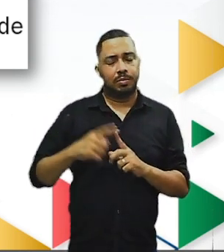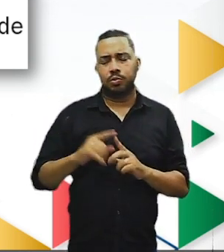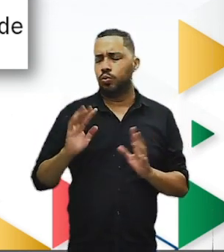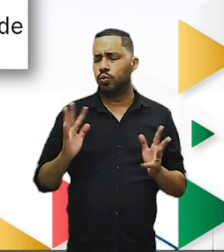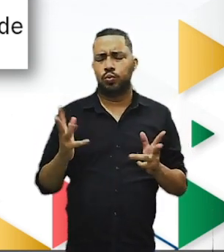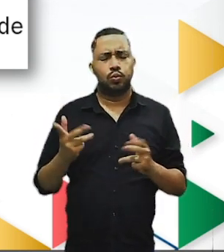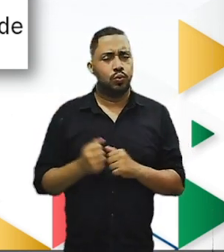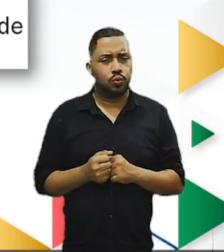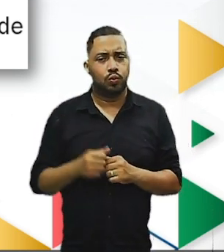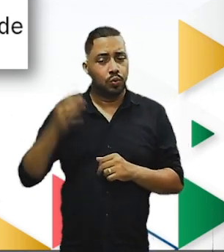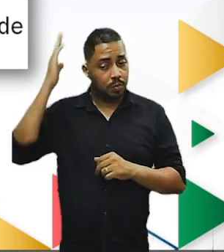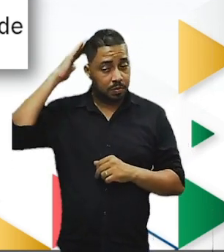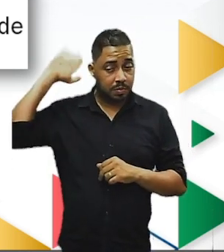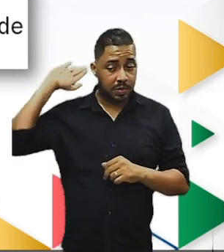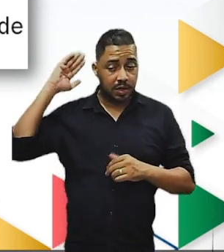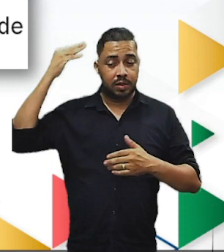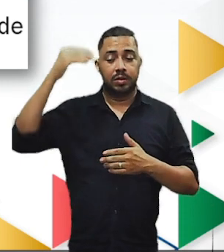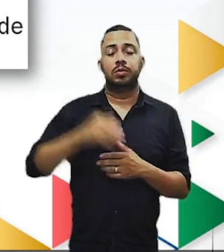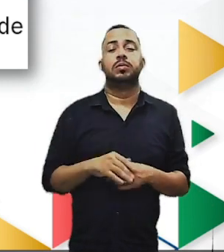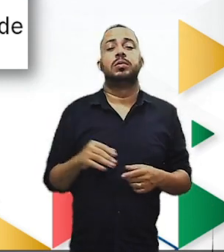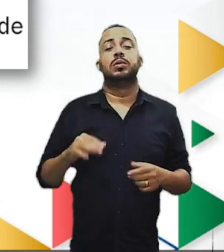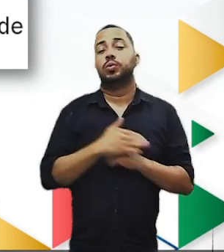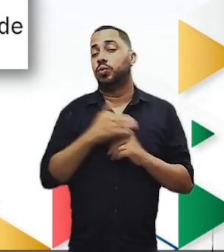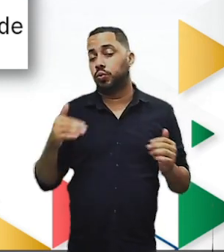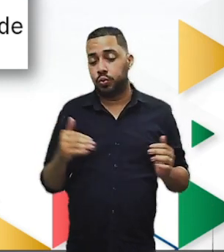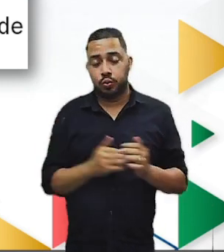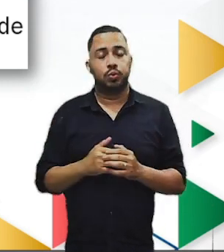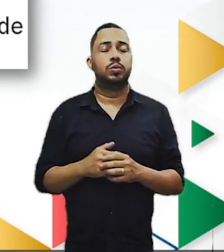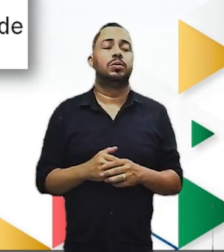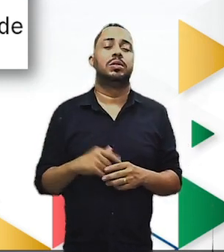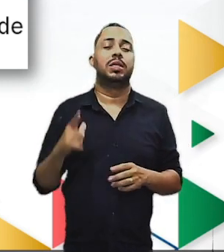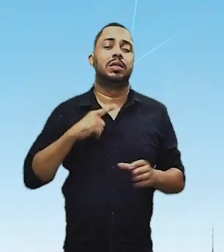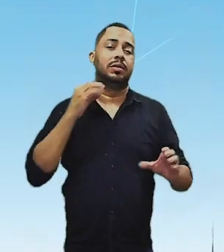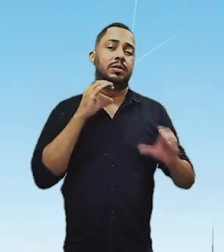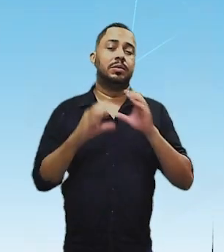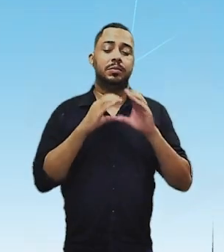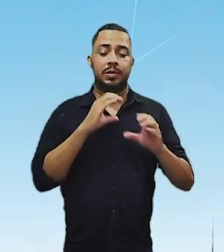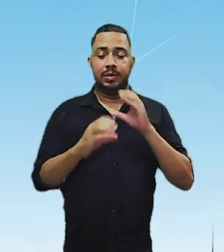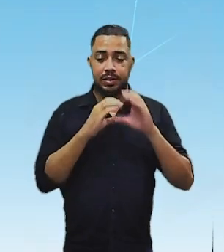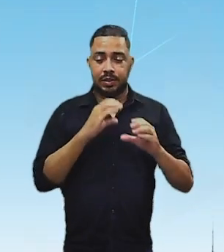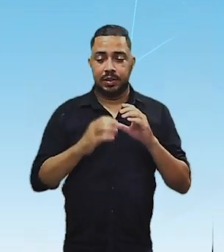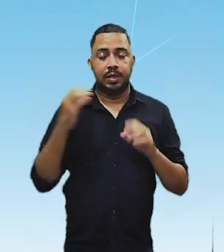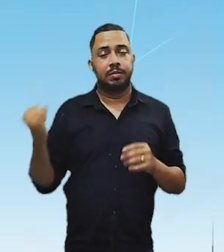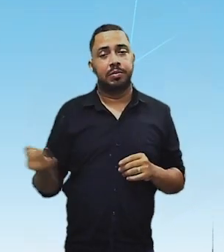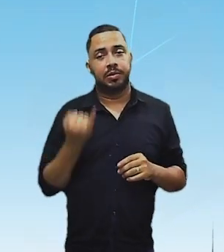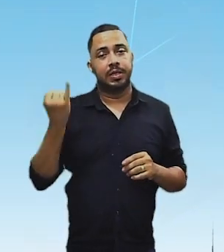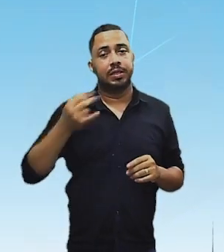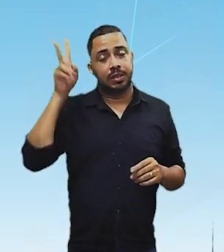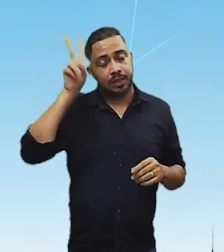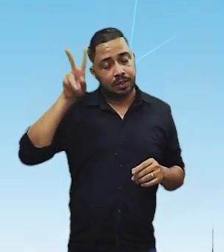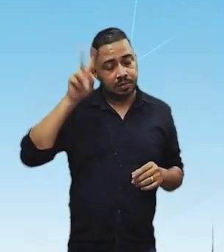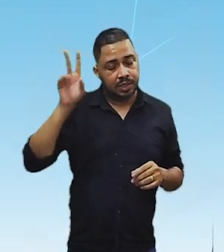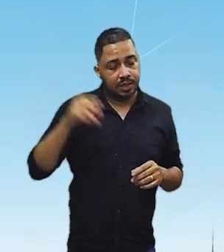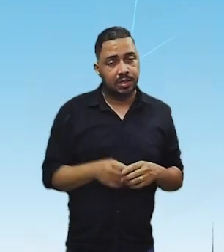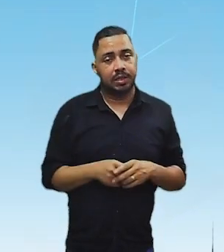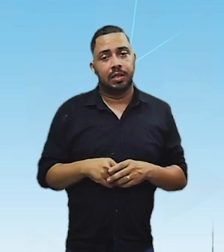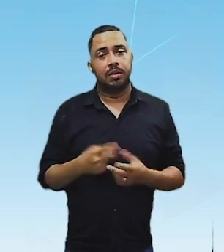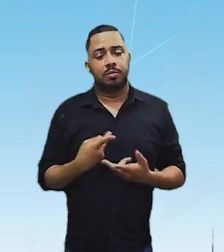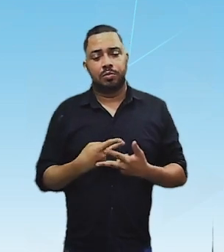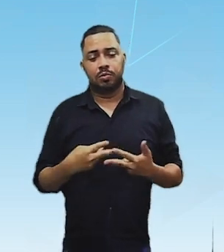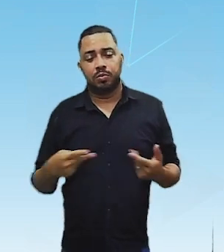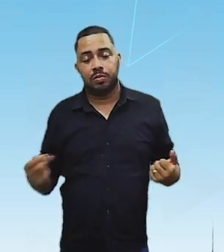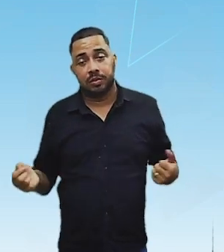o pano de fundo, tudo aquilo está se comunicando. É importante lembrar mais uma vez a